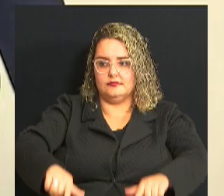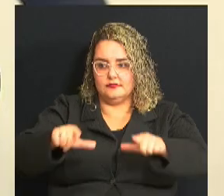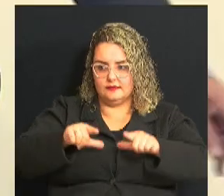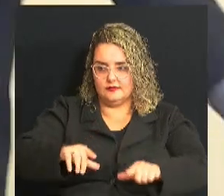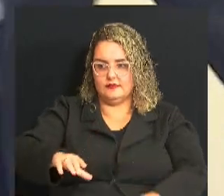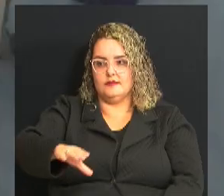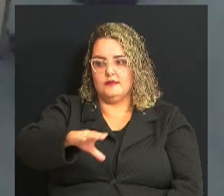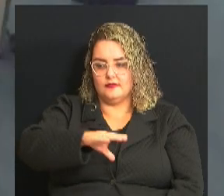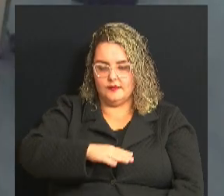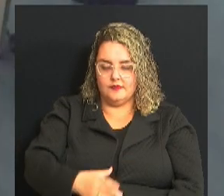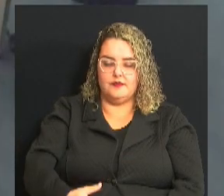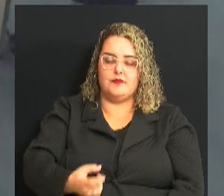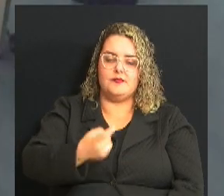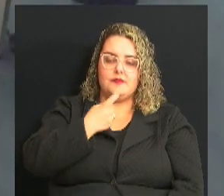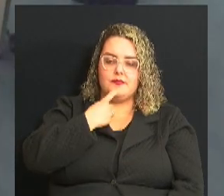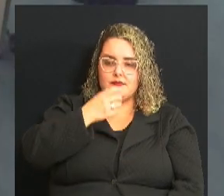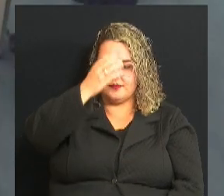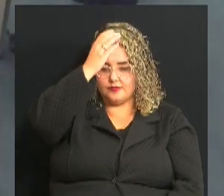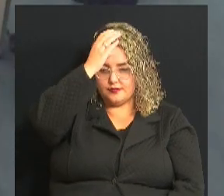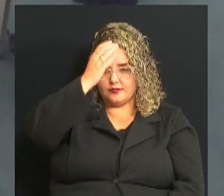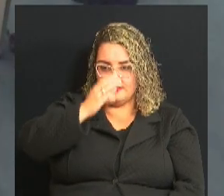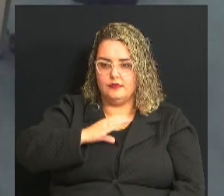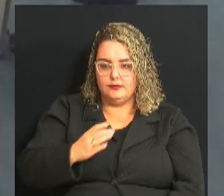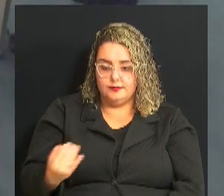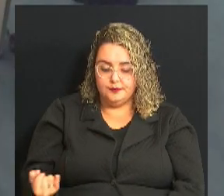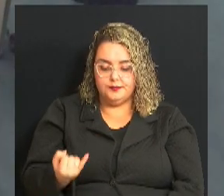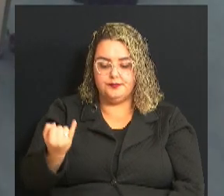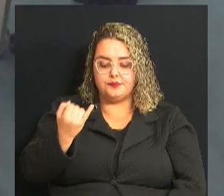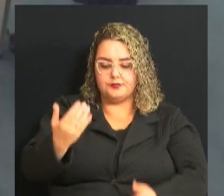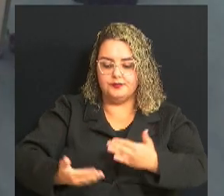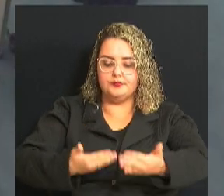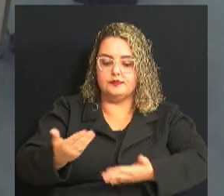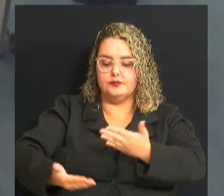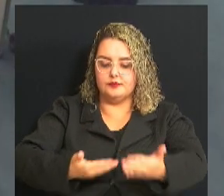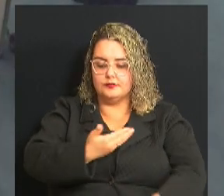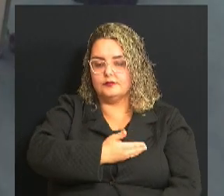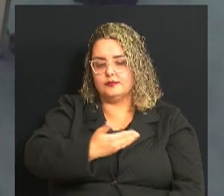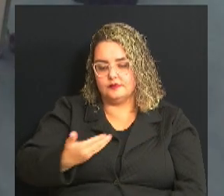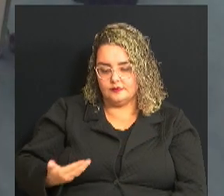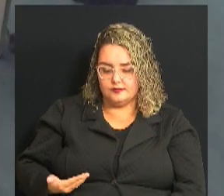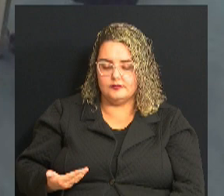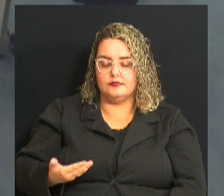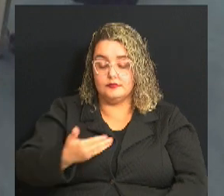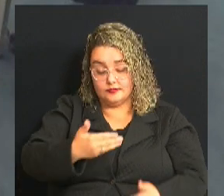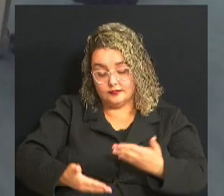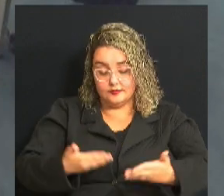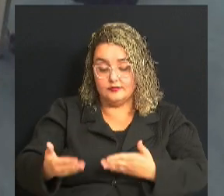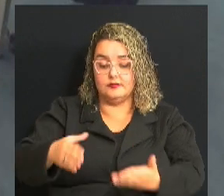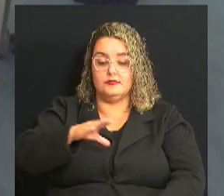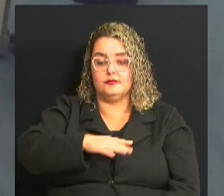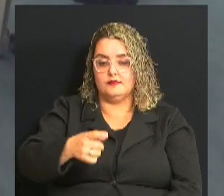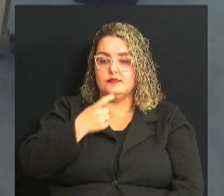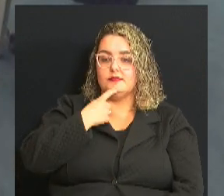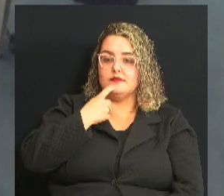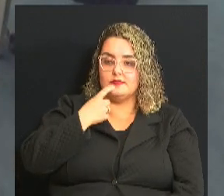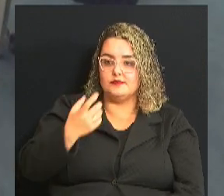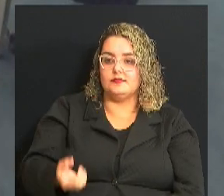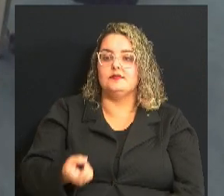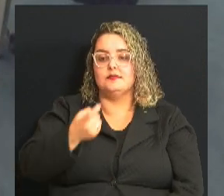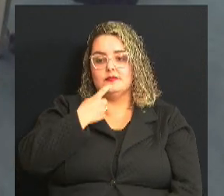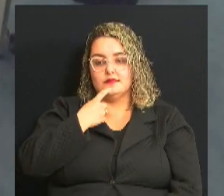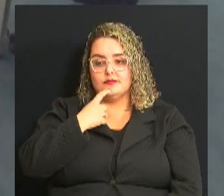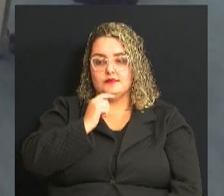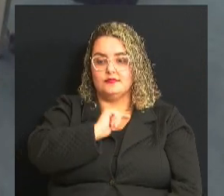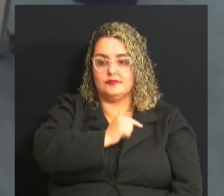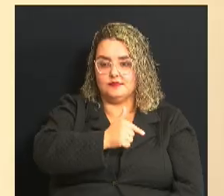cidadão campineiro pelos relevantes serviços prestados ao município de Campinas. Campinas,